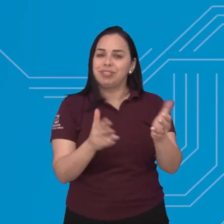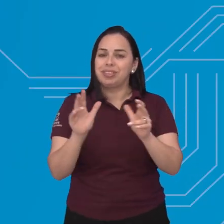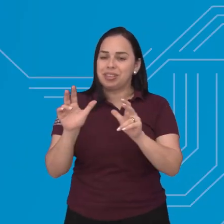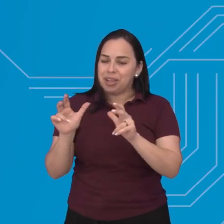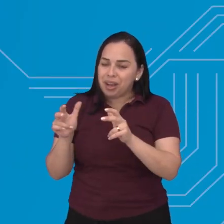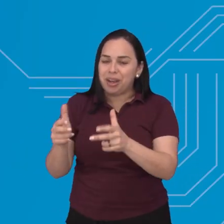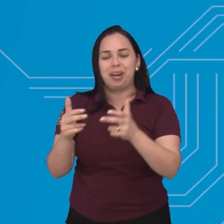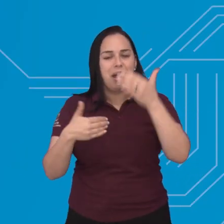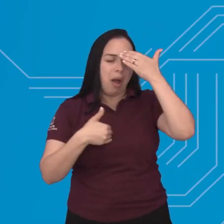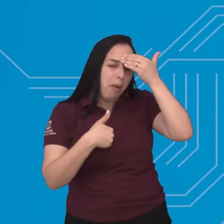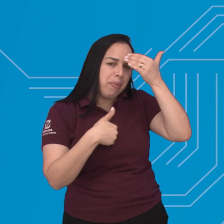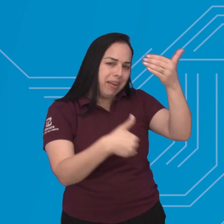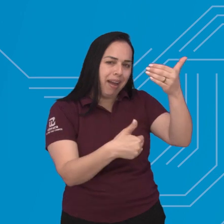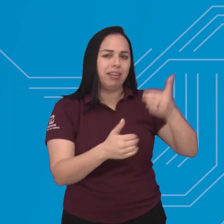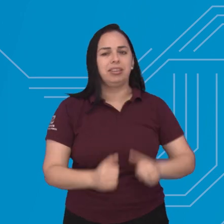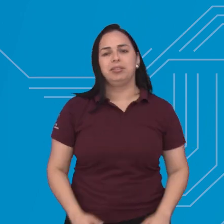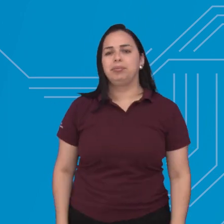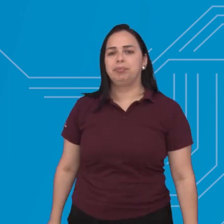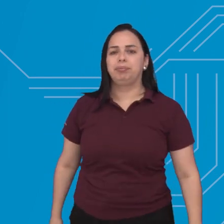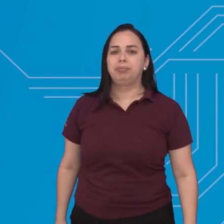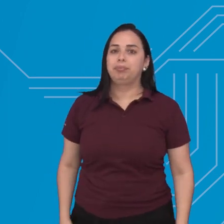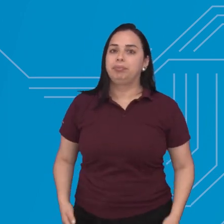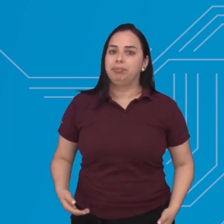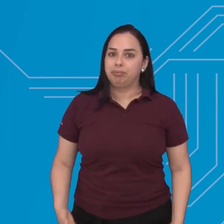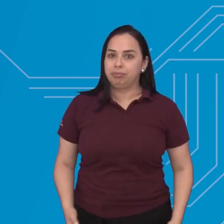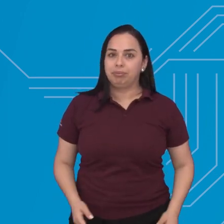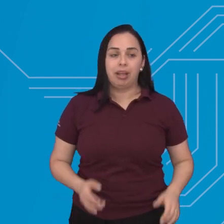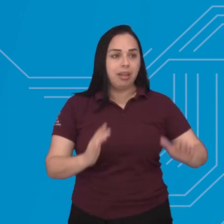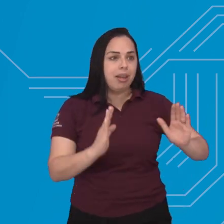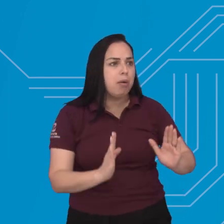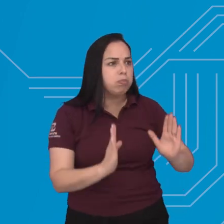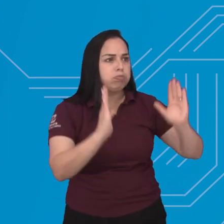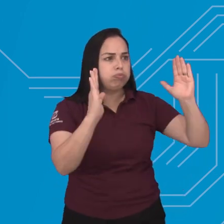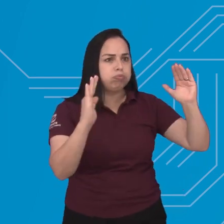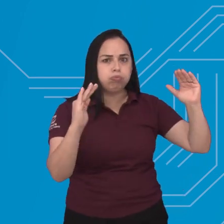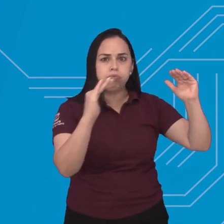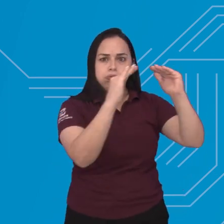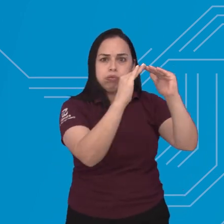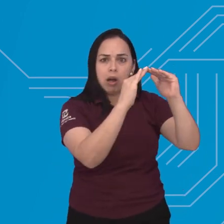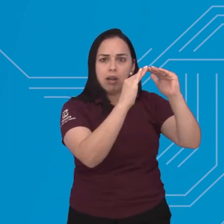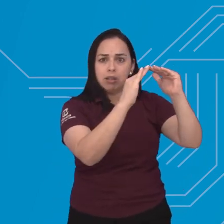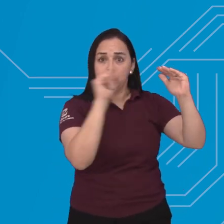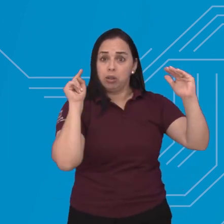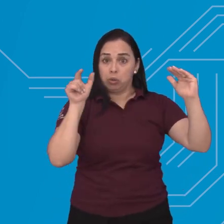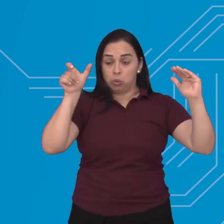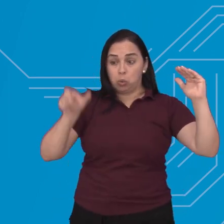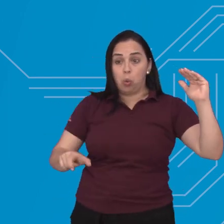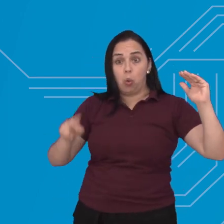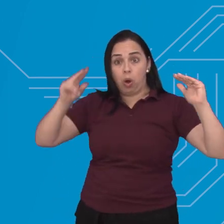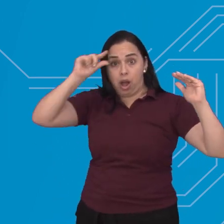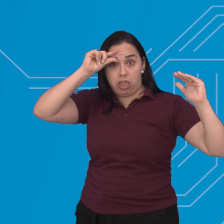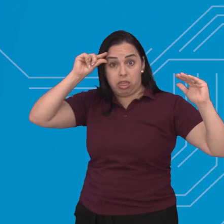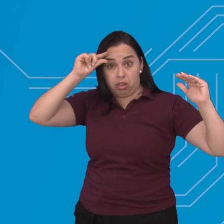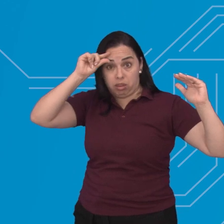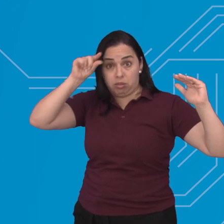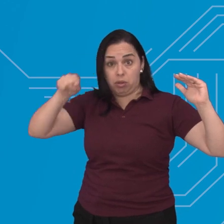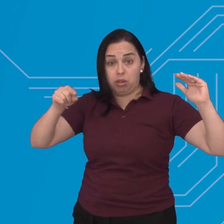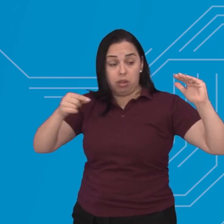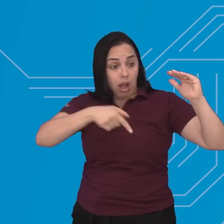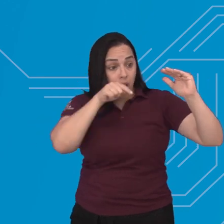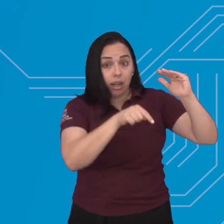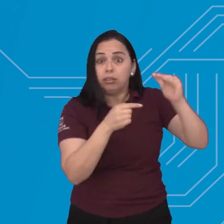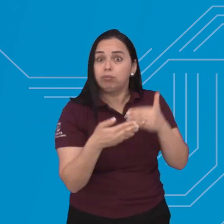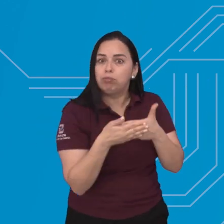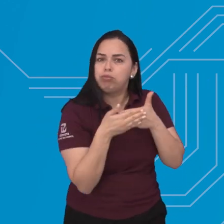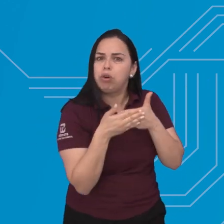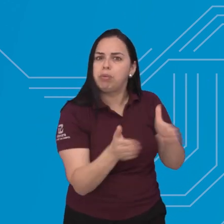e a Câmara agradece o reconhecimento. E a réplica da Casa A Encantada de Santos Dumont foi inaugurada em